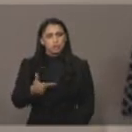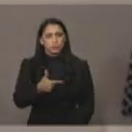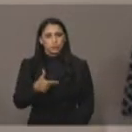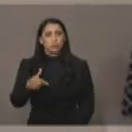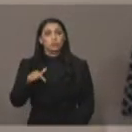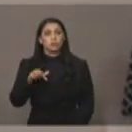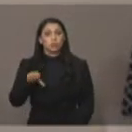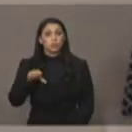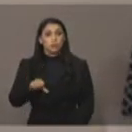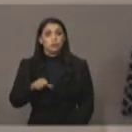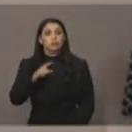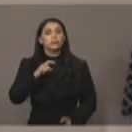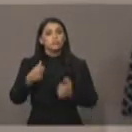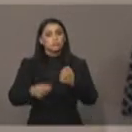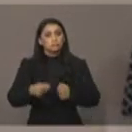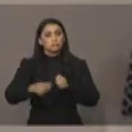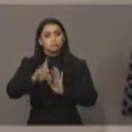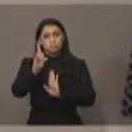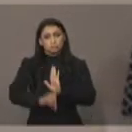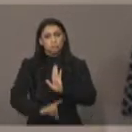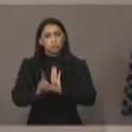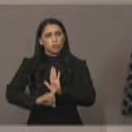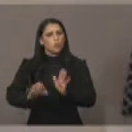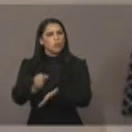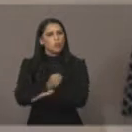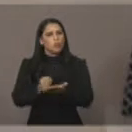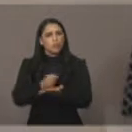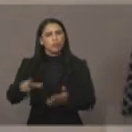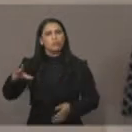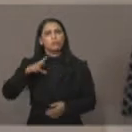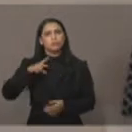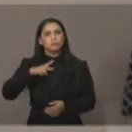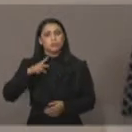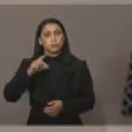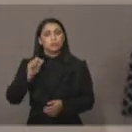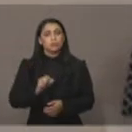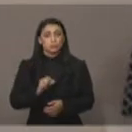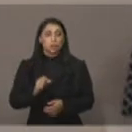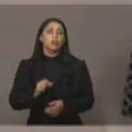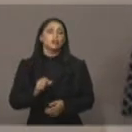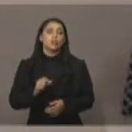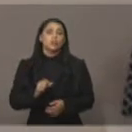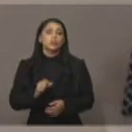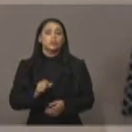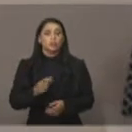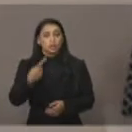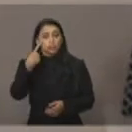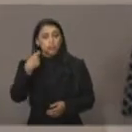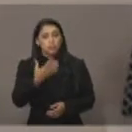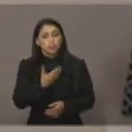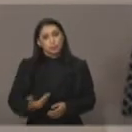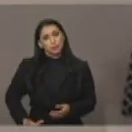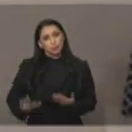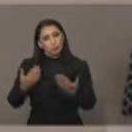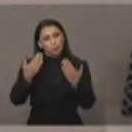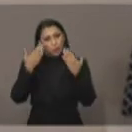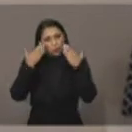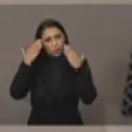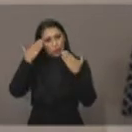de compatibilização do direito fundamental à privacidade frente aos interesses públicos. Muito obrigada pela atenção, excelência.